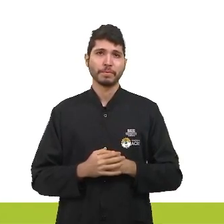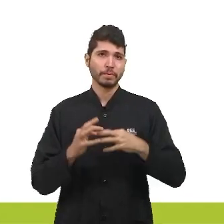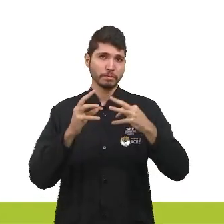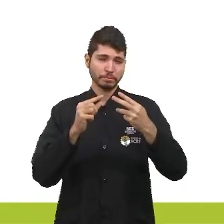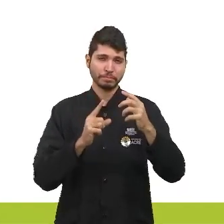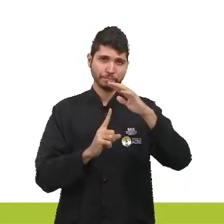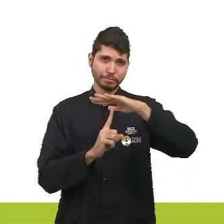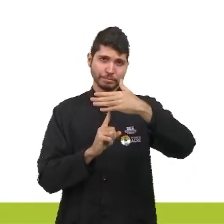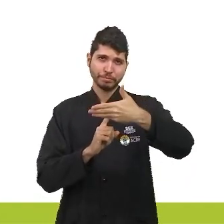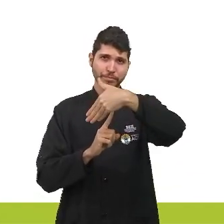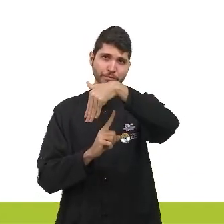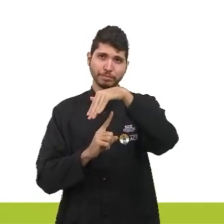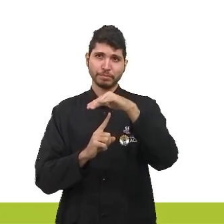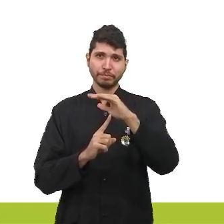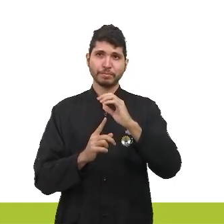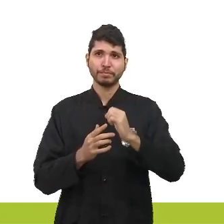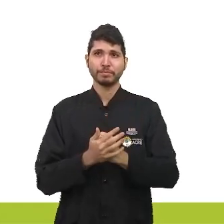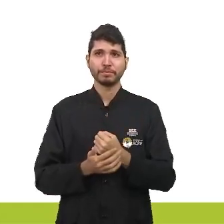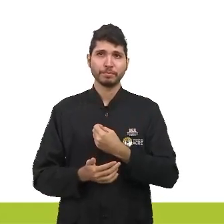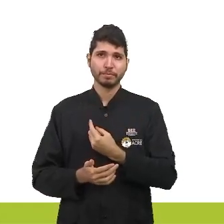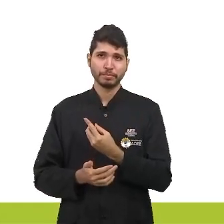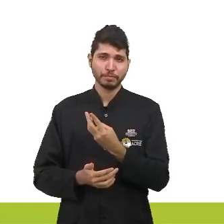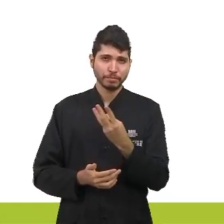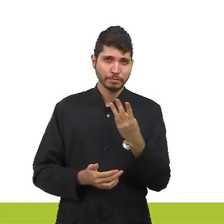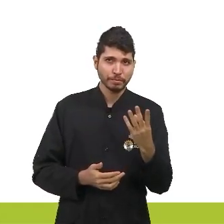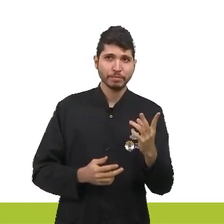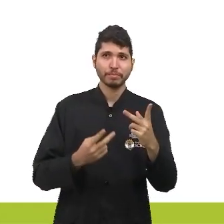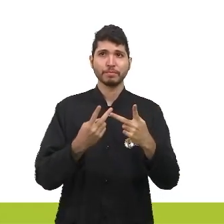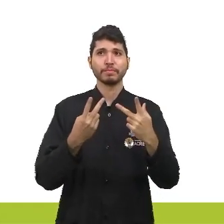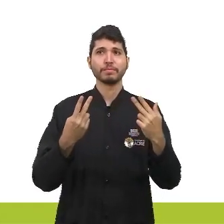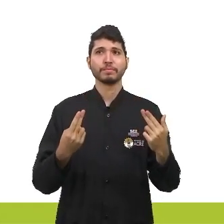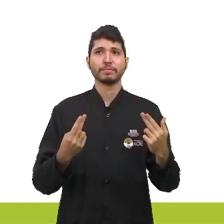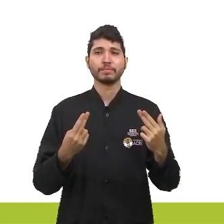têm o mesmo número n de arestas.